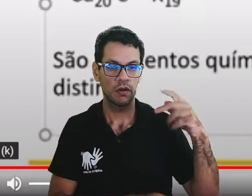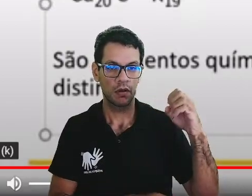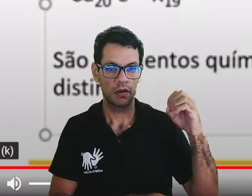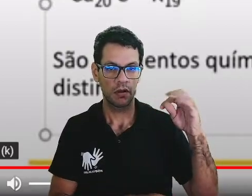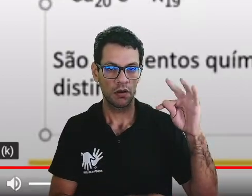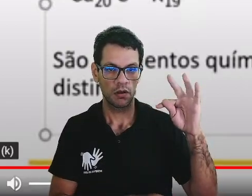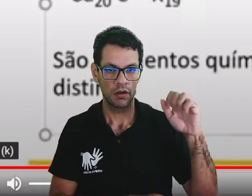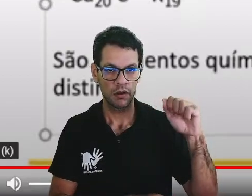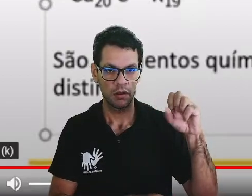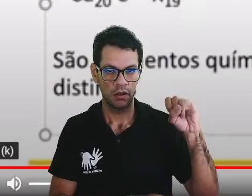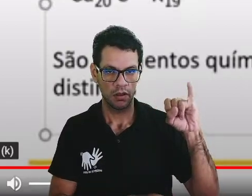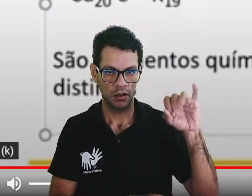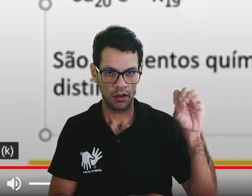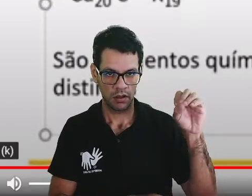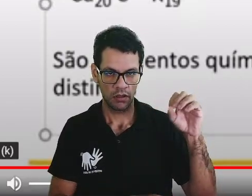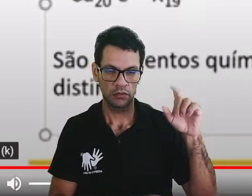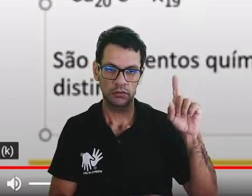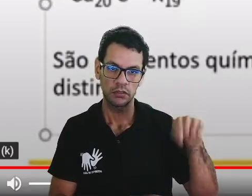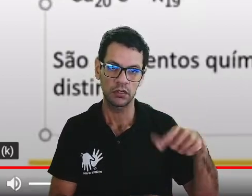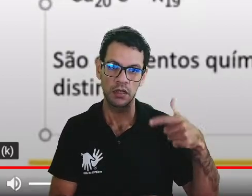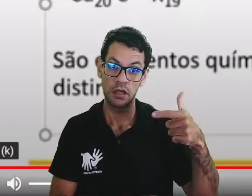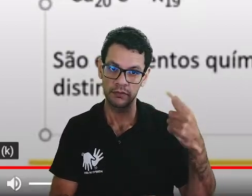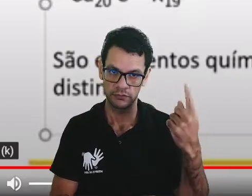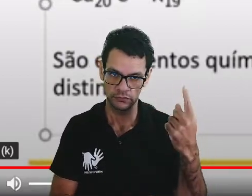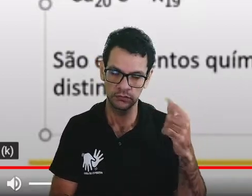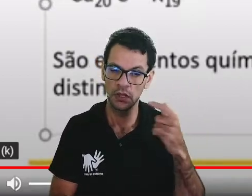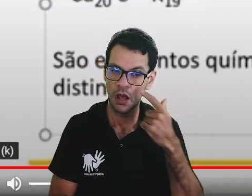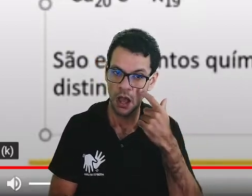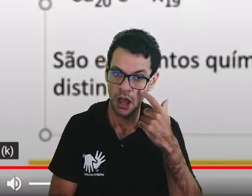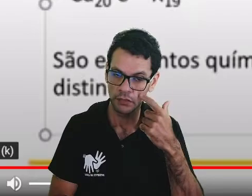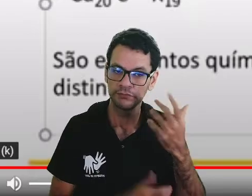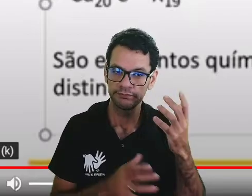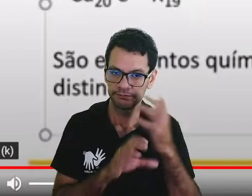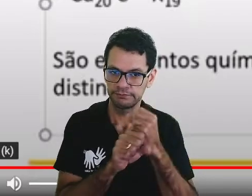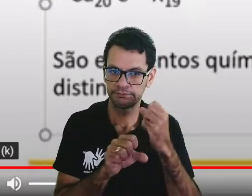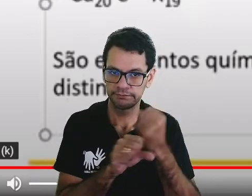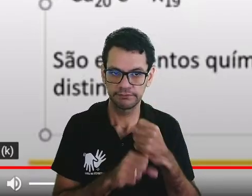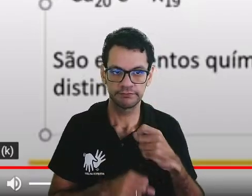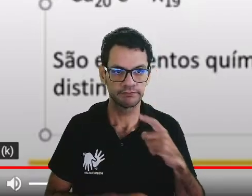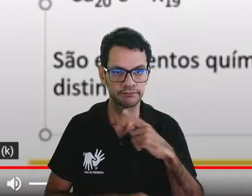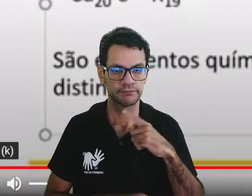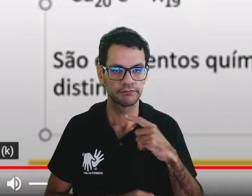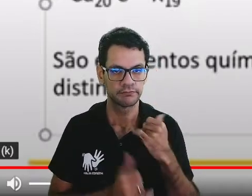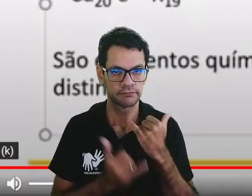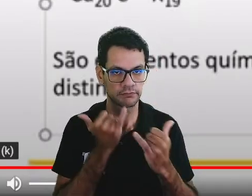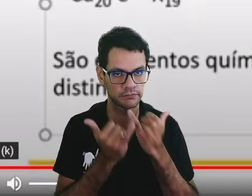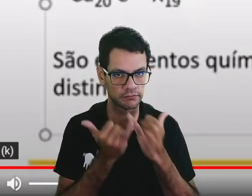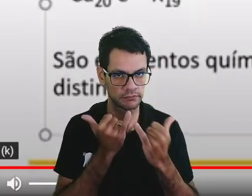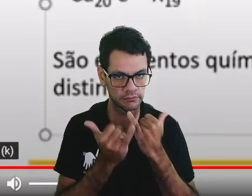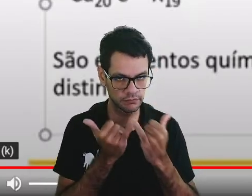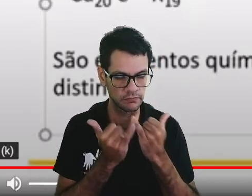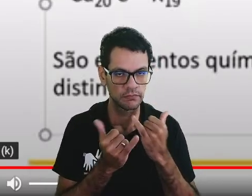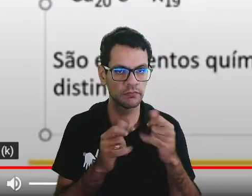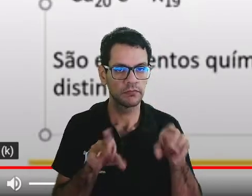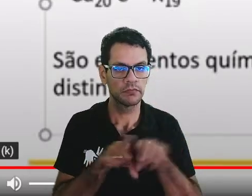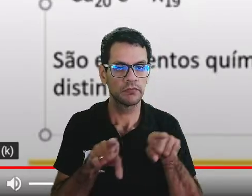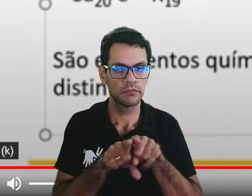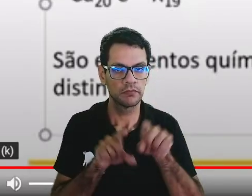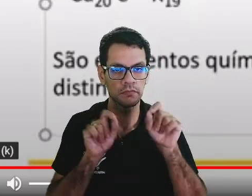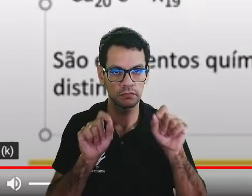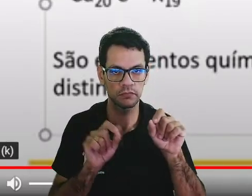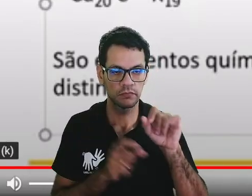Ok? Só para a gente se habituando a fazer esses cálculozinhos. E aí a gente tem uma outra semelhança química, que são